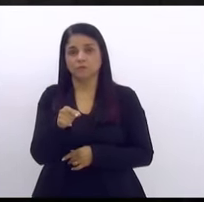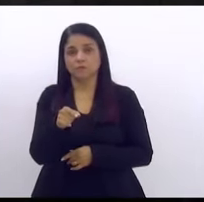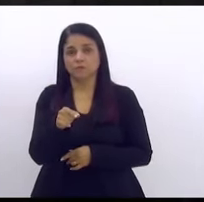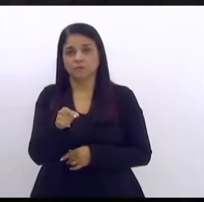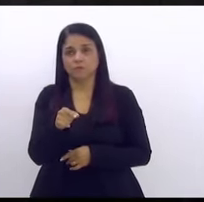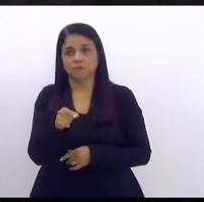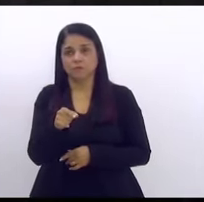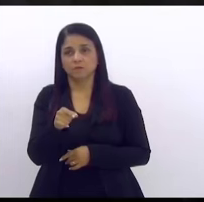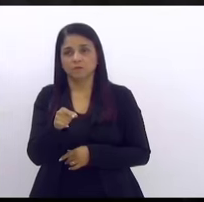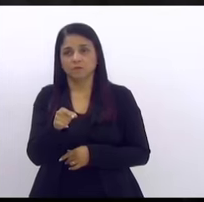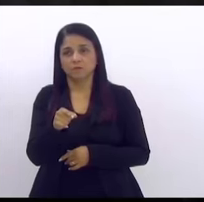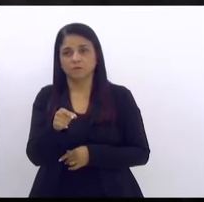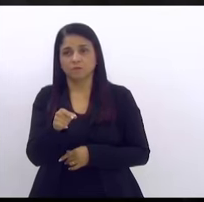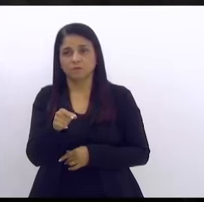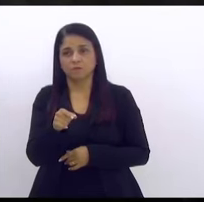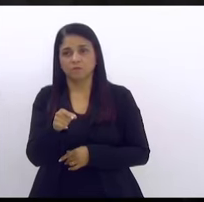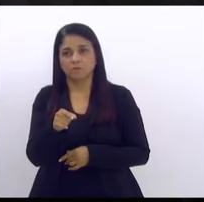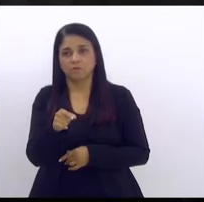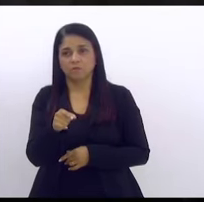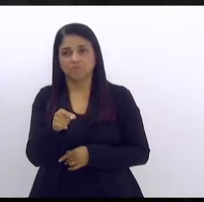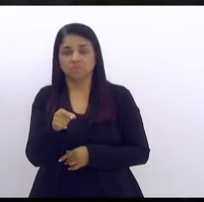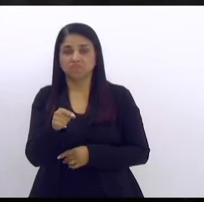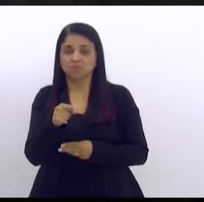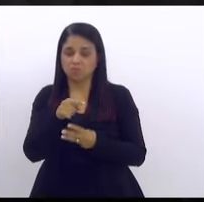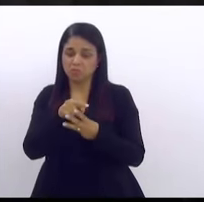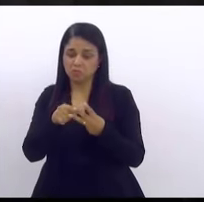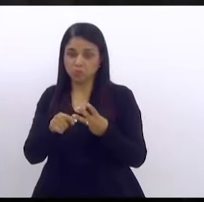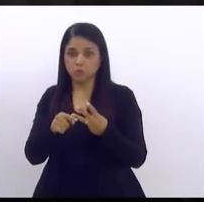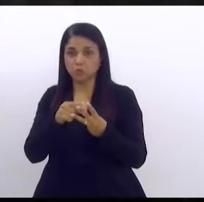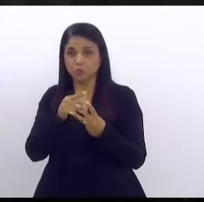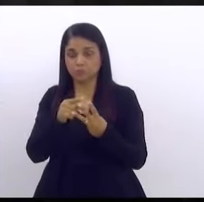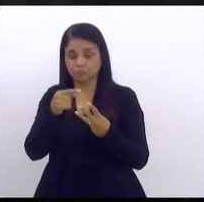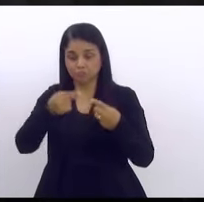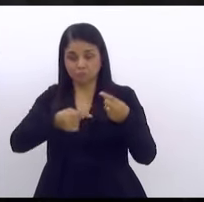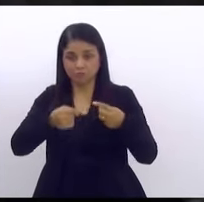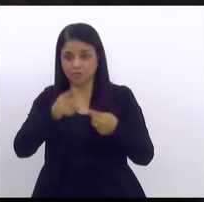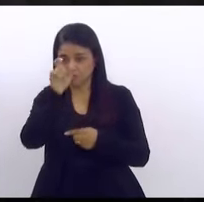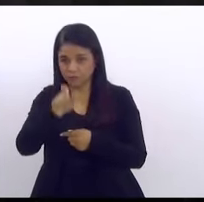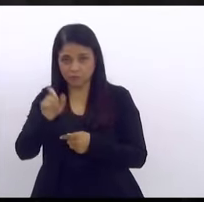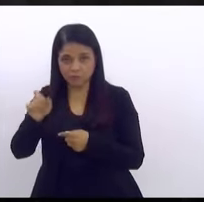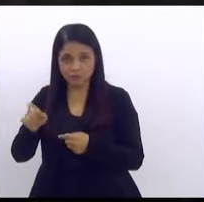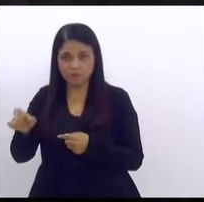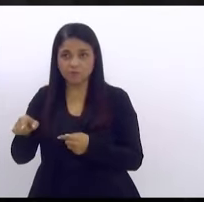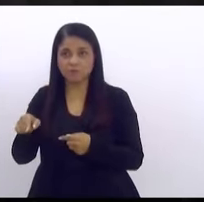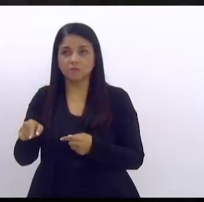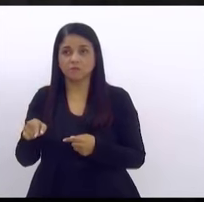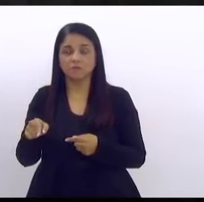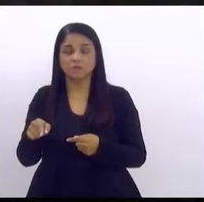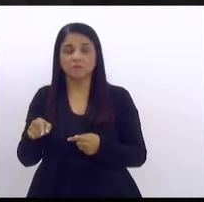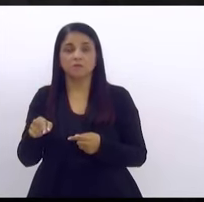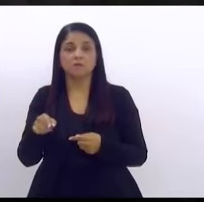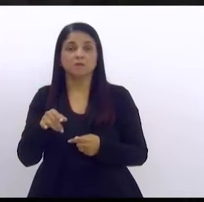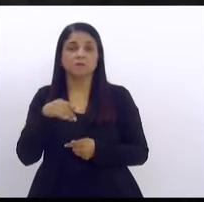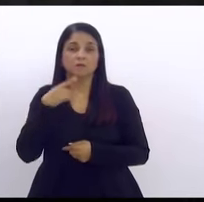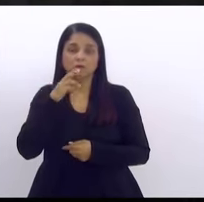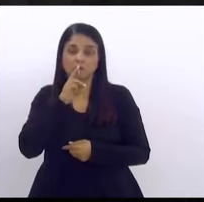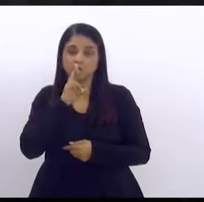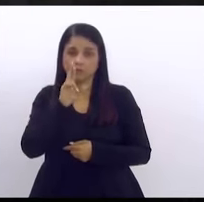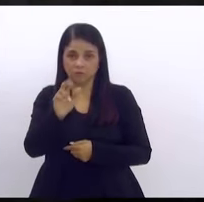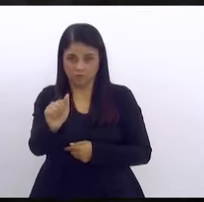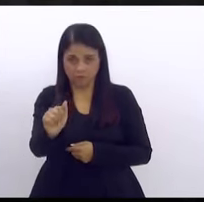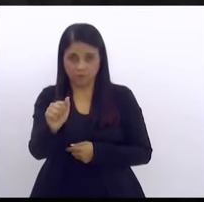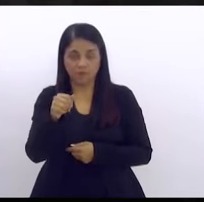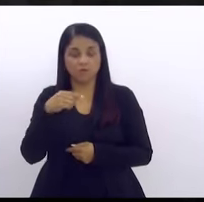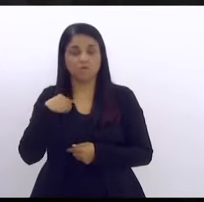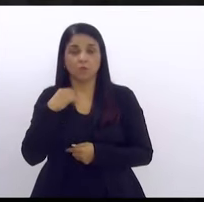O senhor está discutindo por três, fica à vontade. Não, mas eu vou acabar já. O deputado Amorim foi relator da CPI e eu